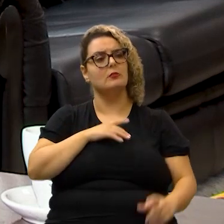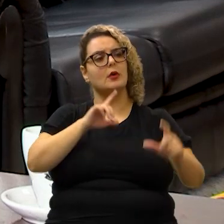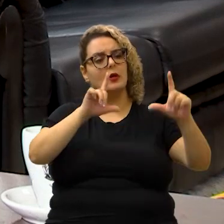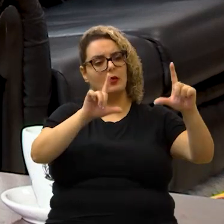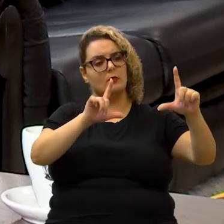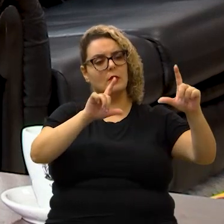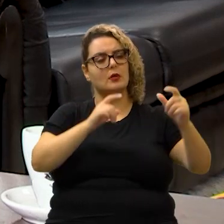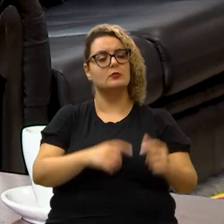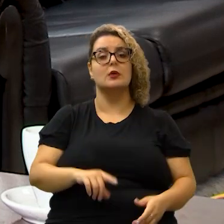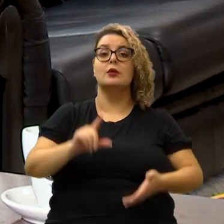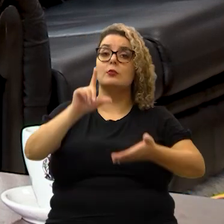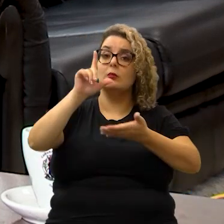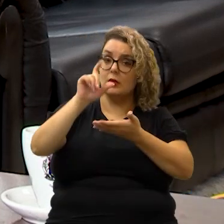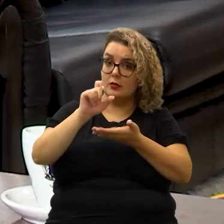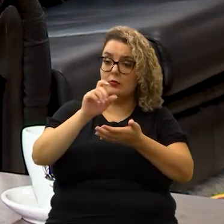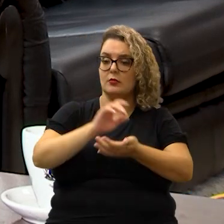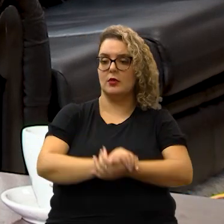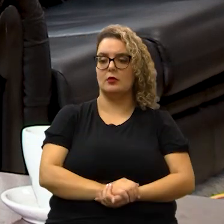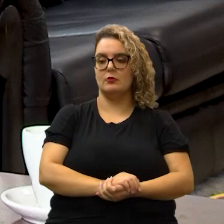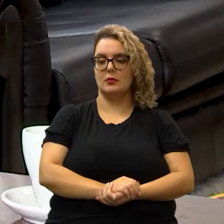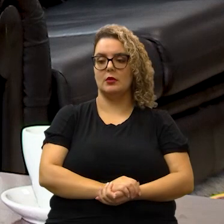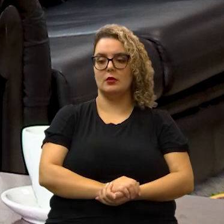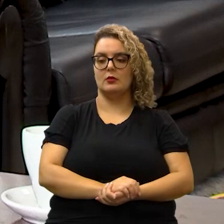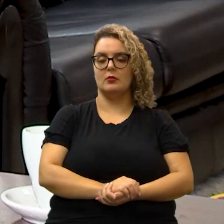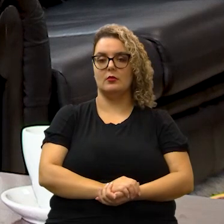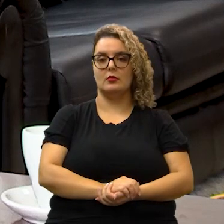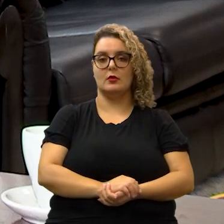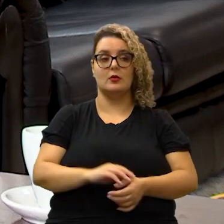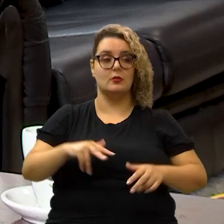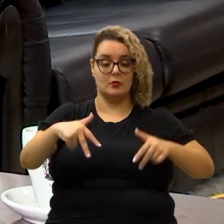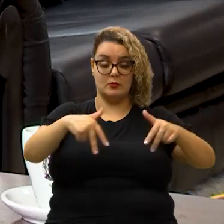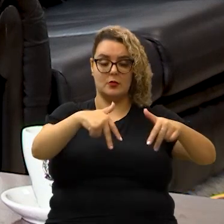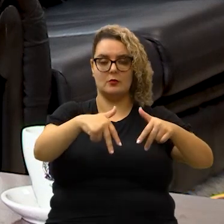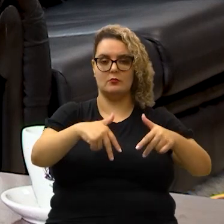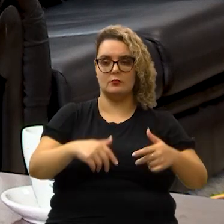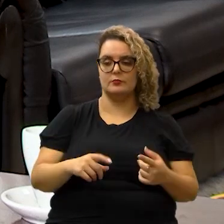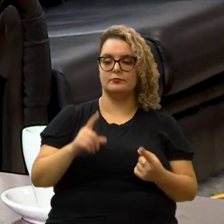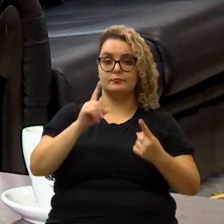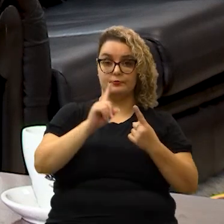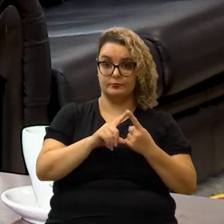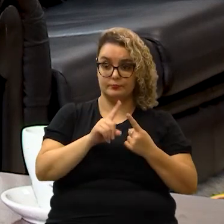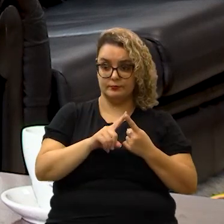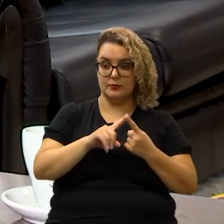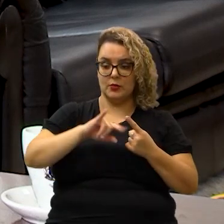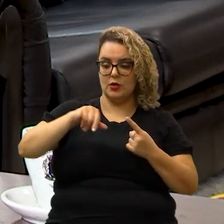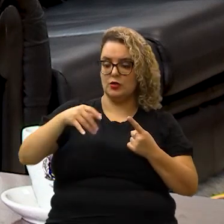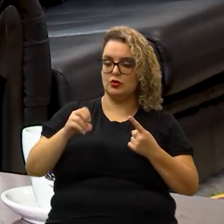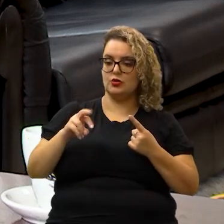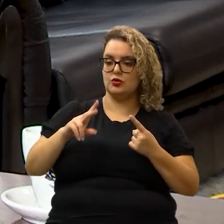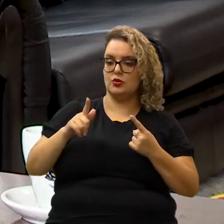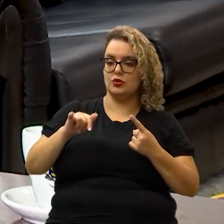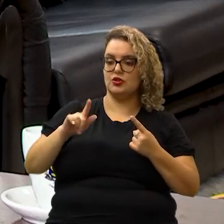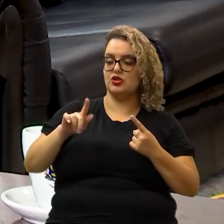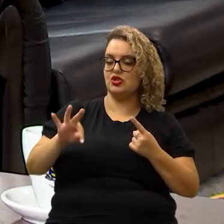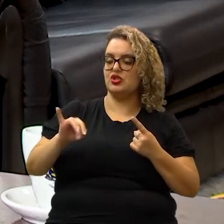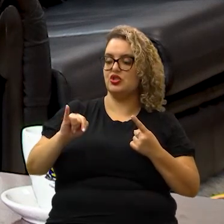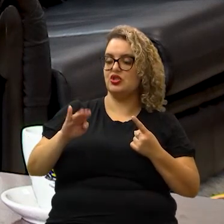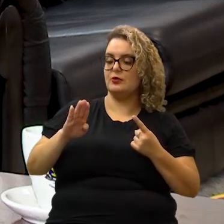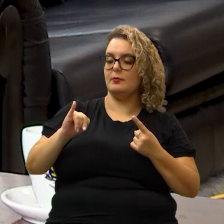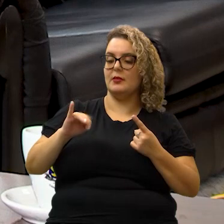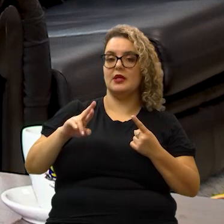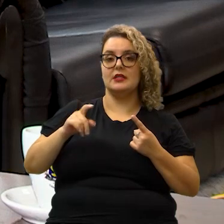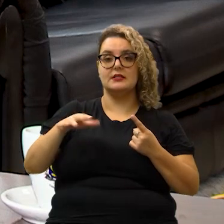fotografia com as seguintes personalidades: Jorge Tibiriçá, Campos